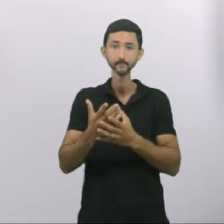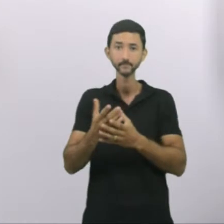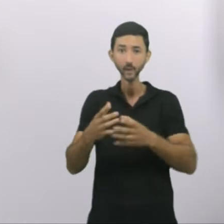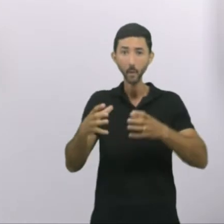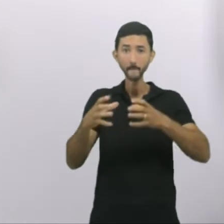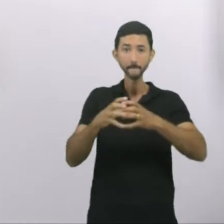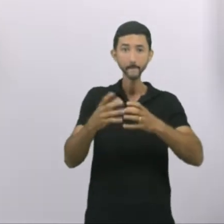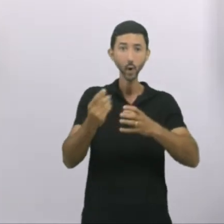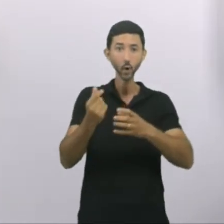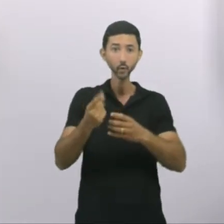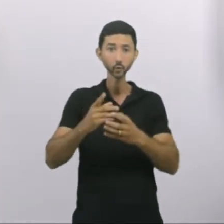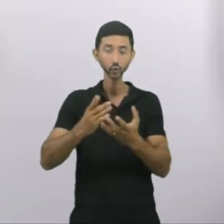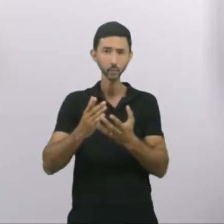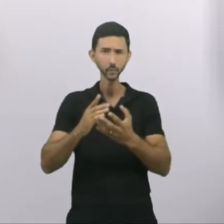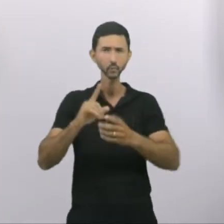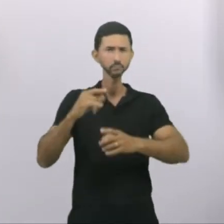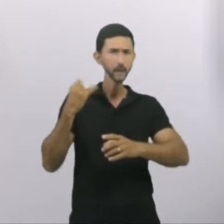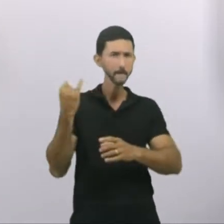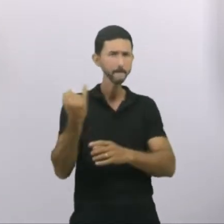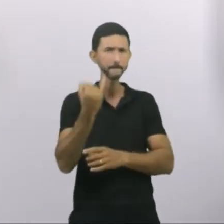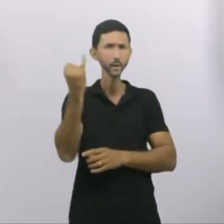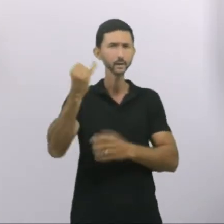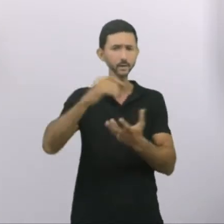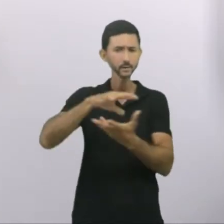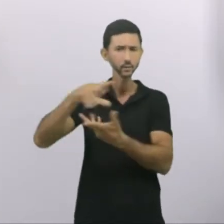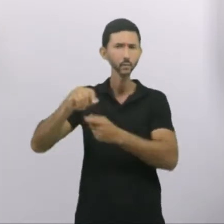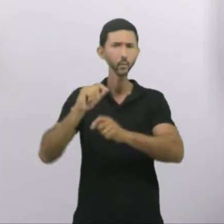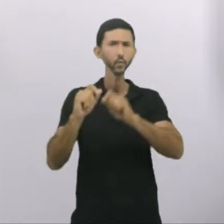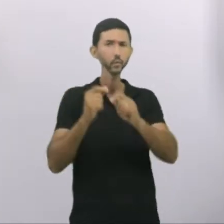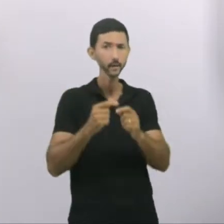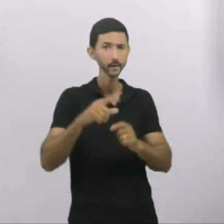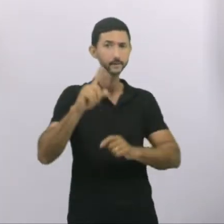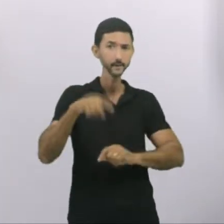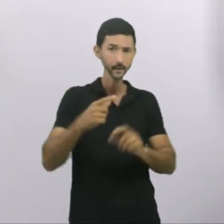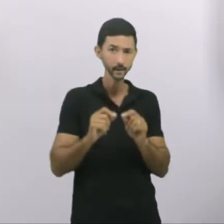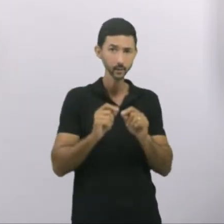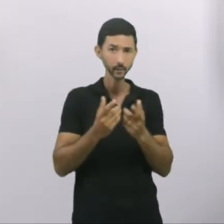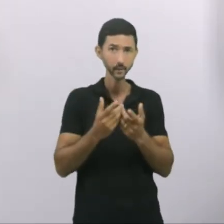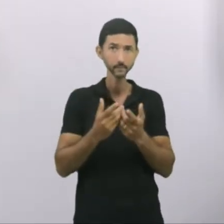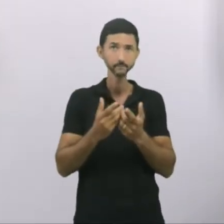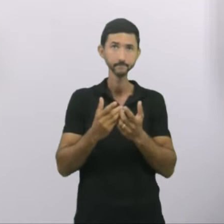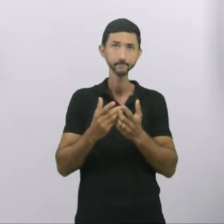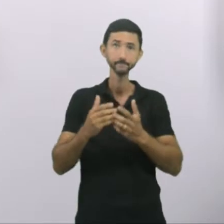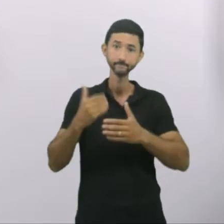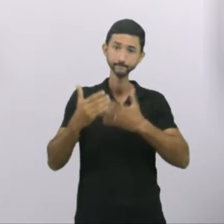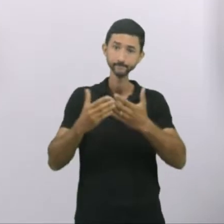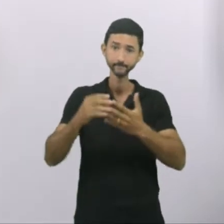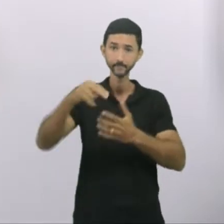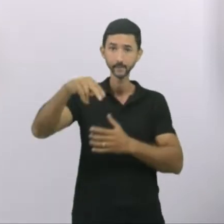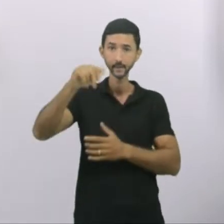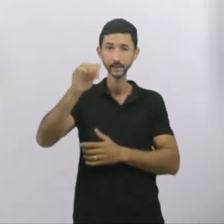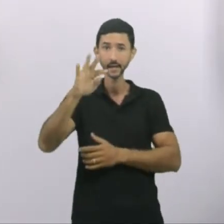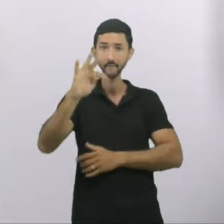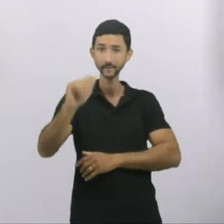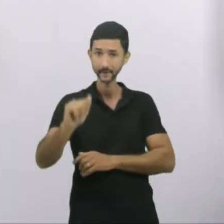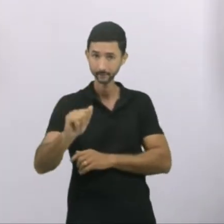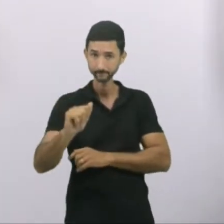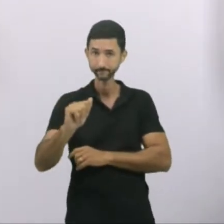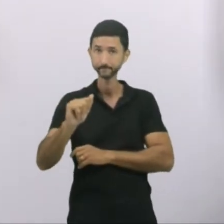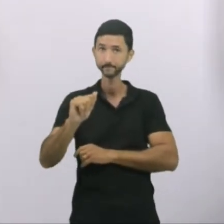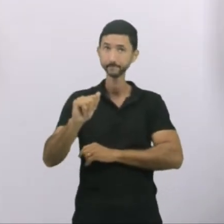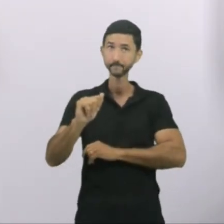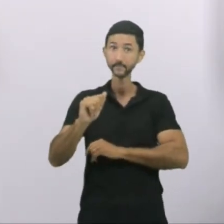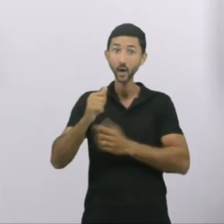blocos econômicos mais importantes do mundo, sem sombra de dúvidas, foi o NAFTA. Notem,